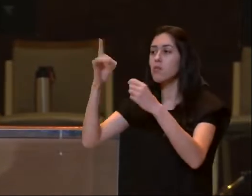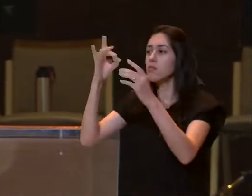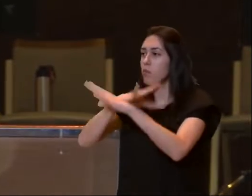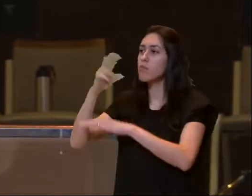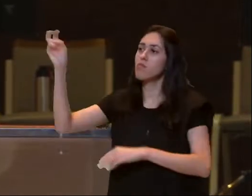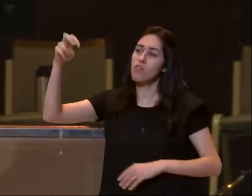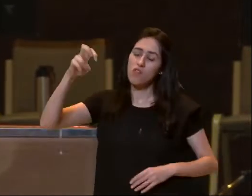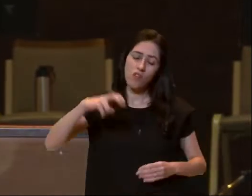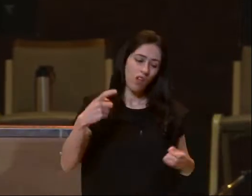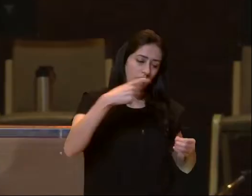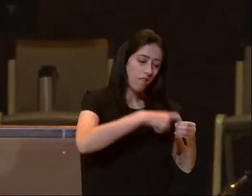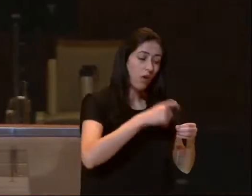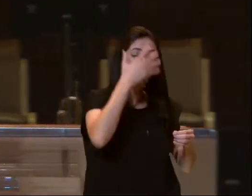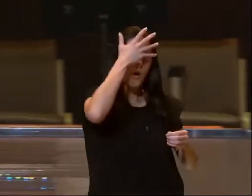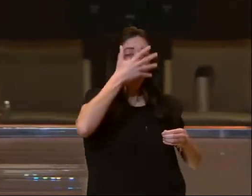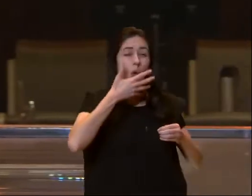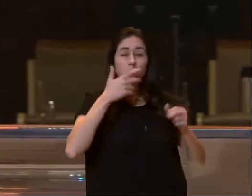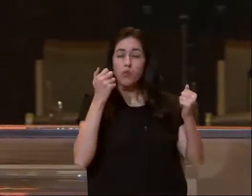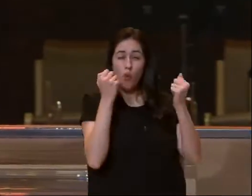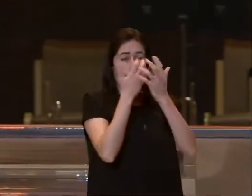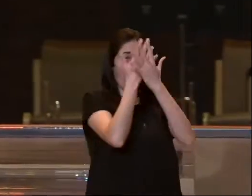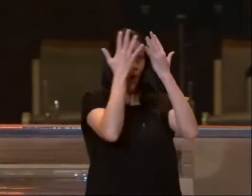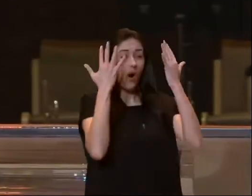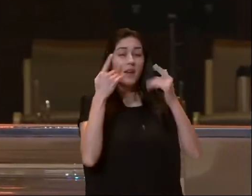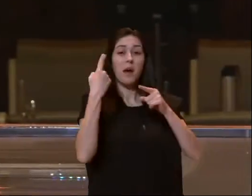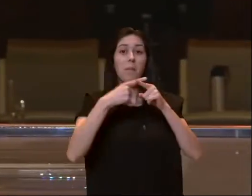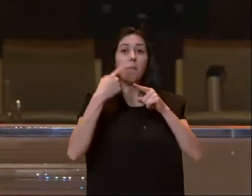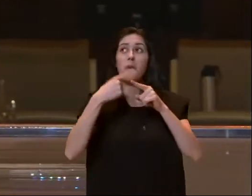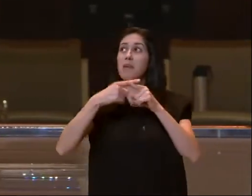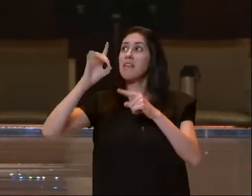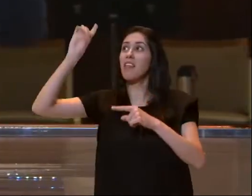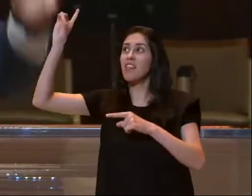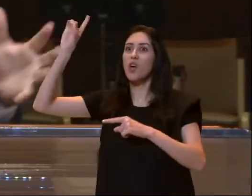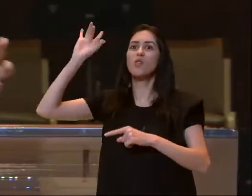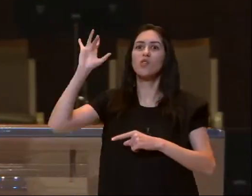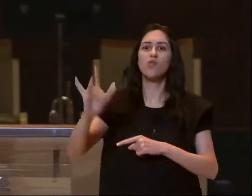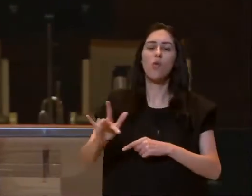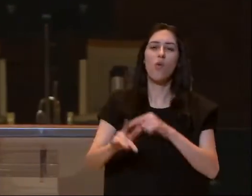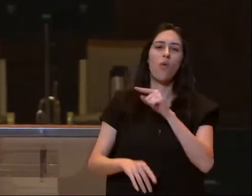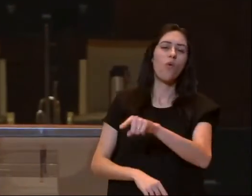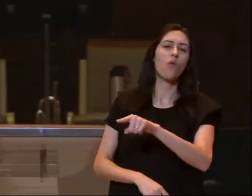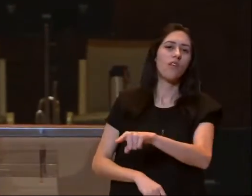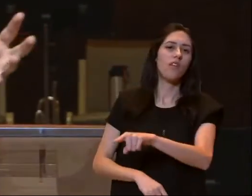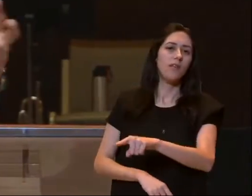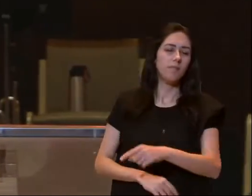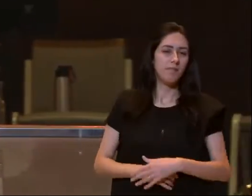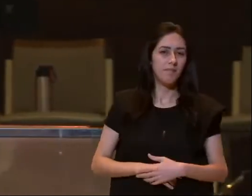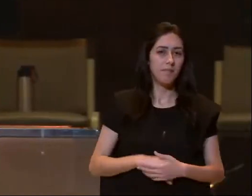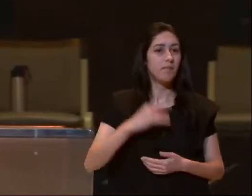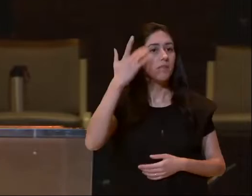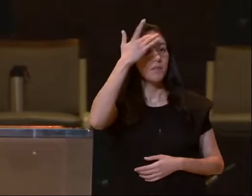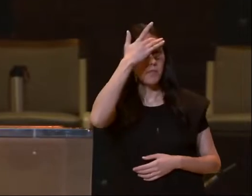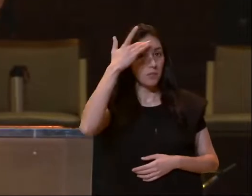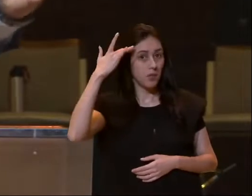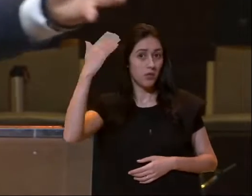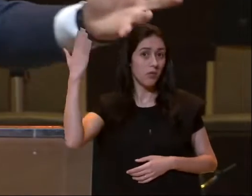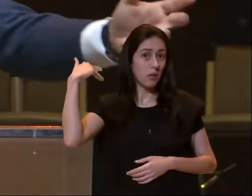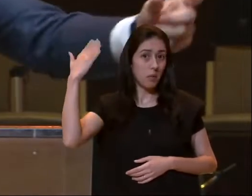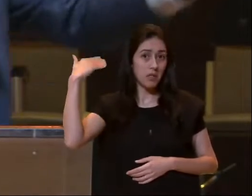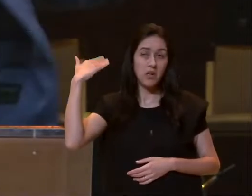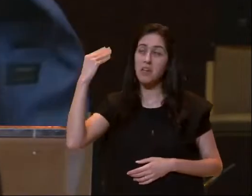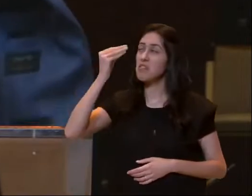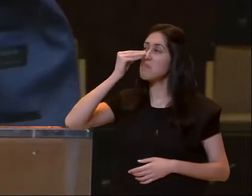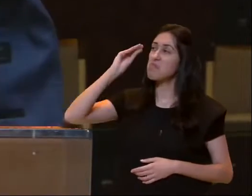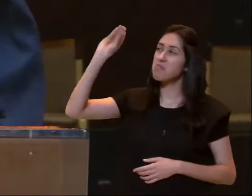está brilhando, porque a glória do Senhor o tocou. As pessoas que não ouviam agora o